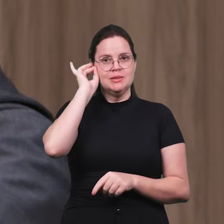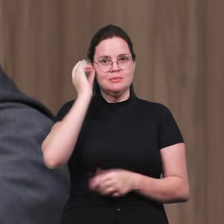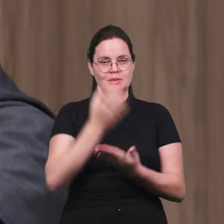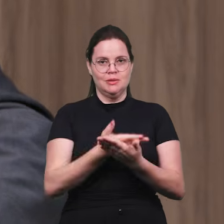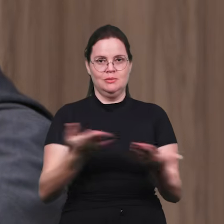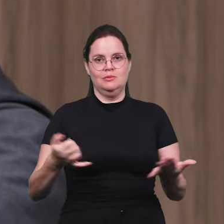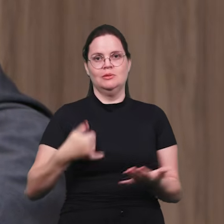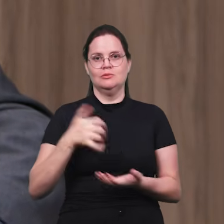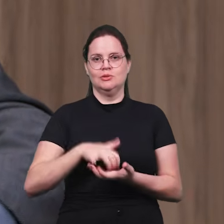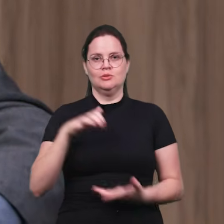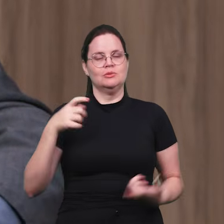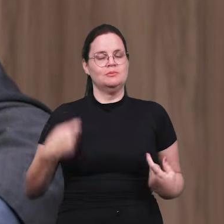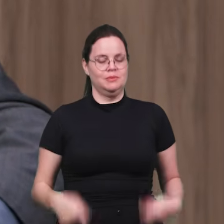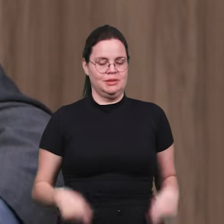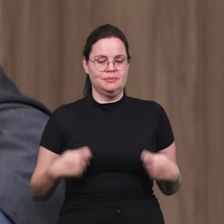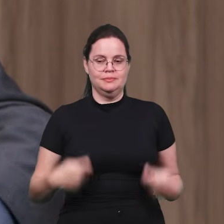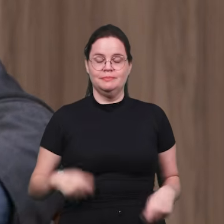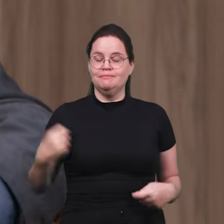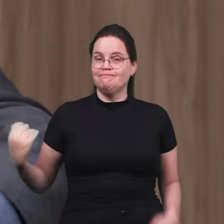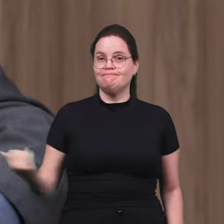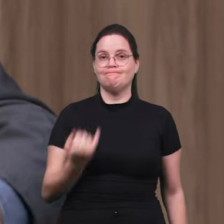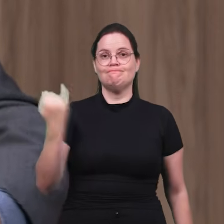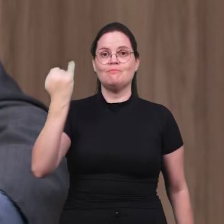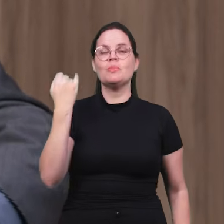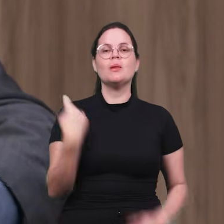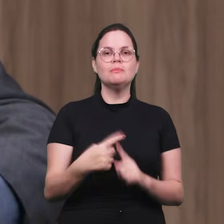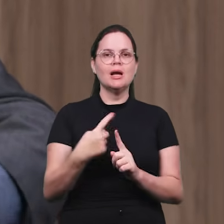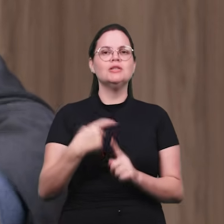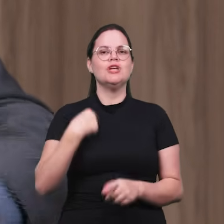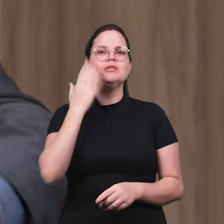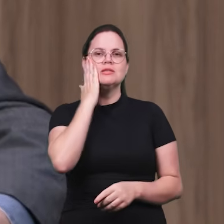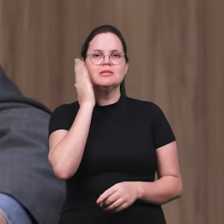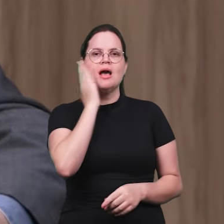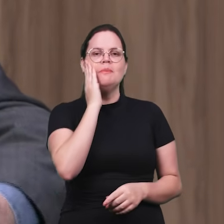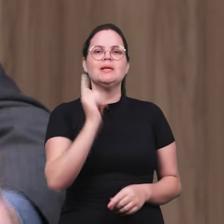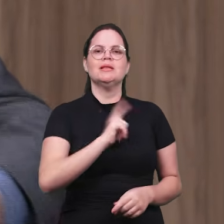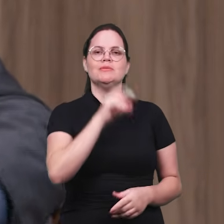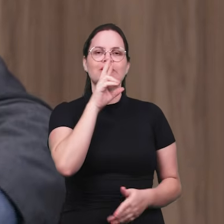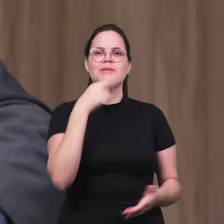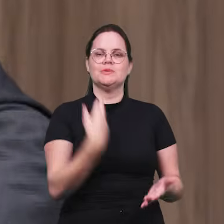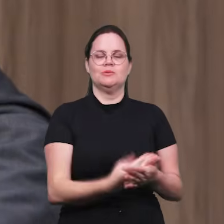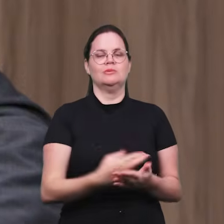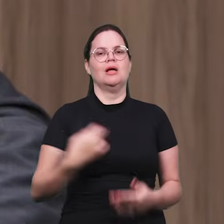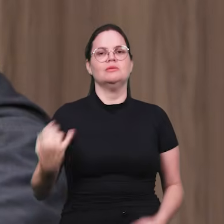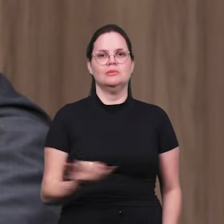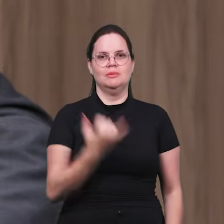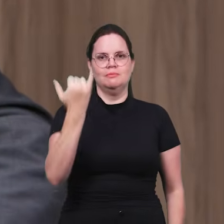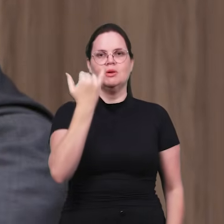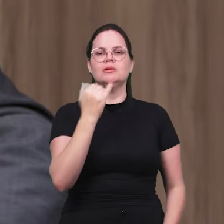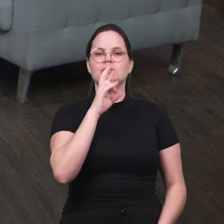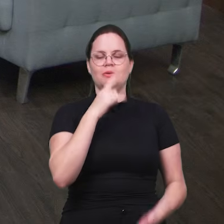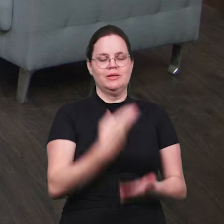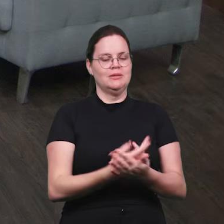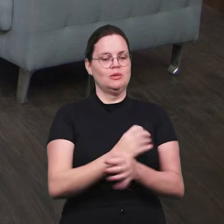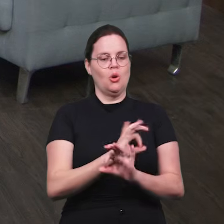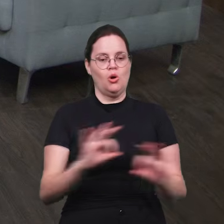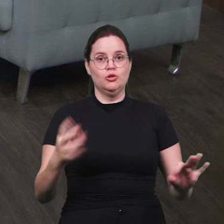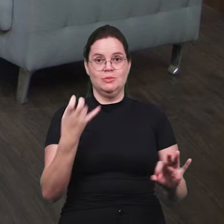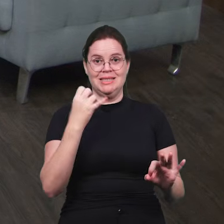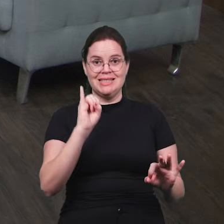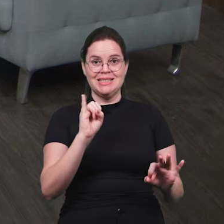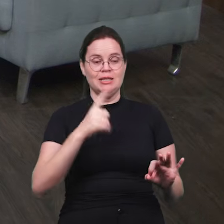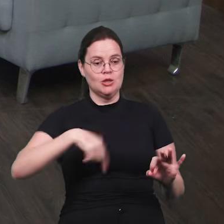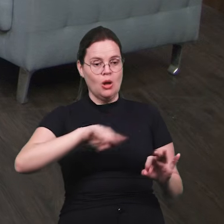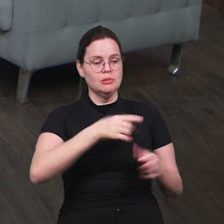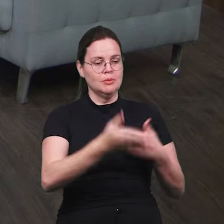idoso. É fundamental, porque nós vemos resultados muito relevantes quando ele é bem acompanhado.